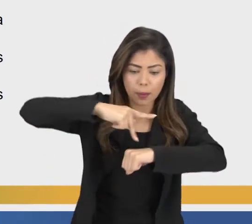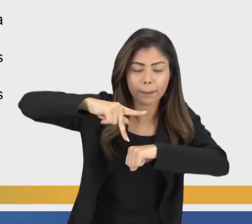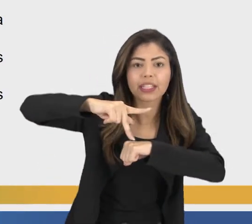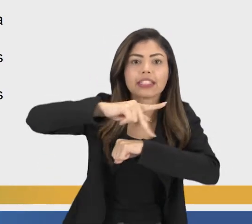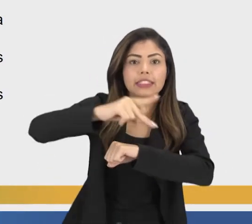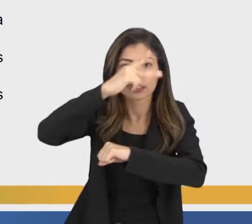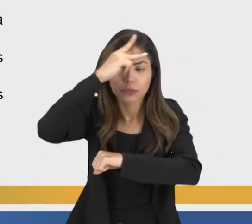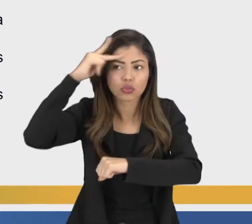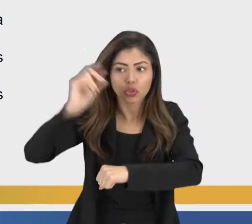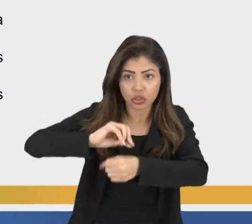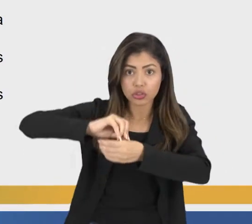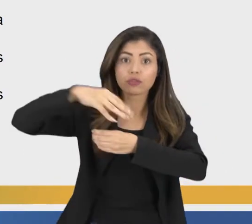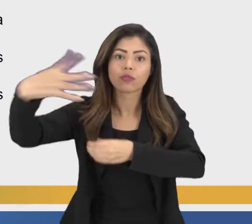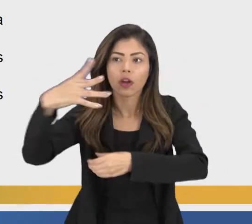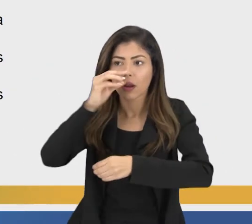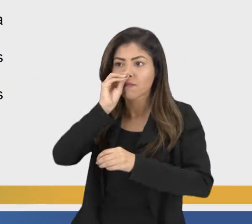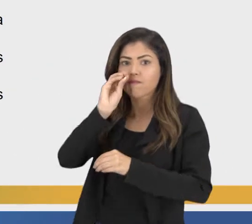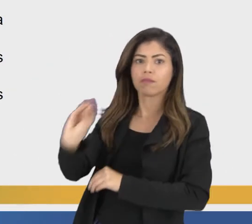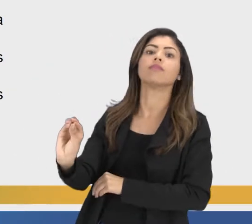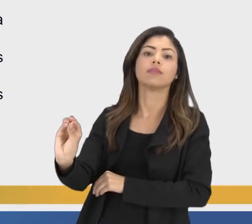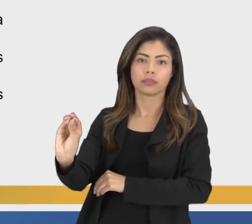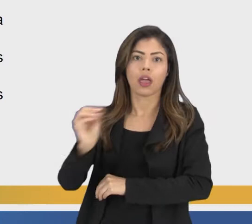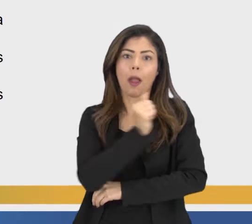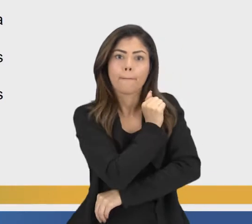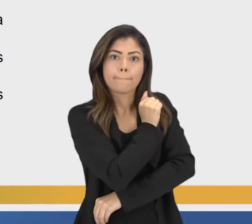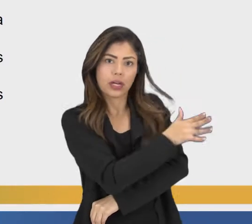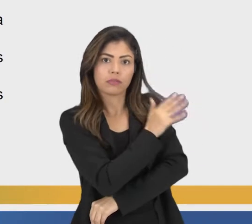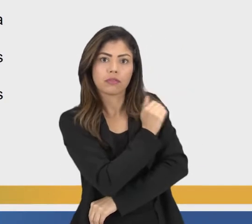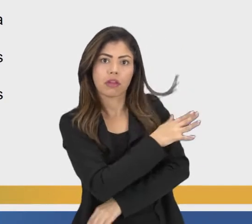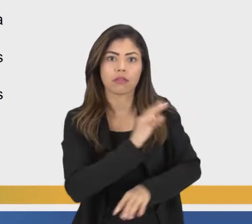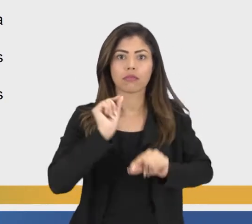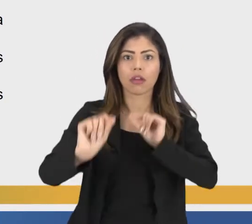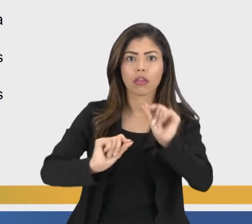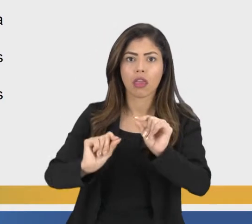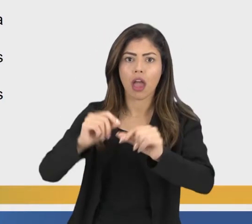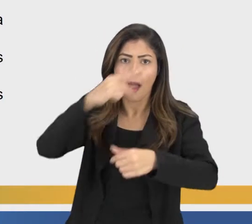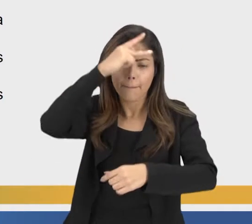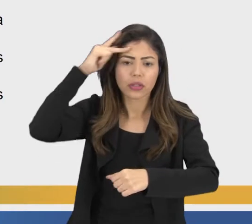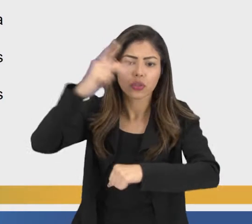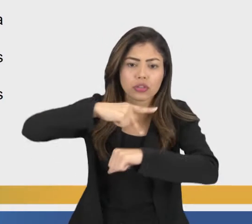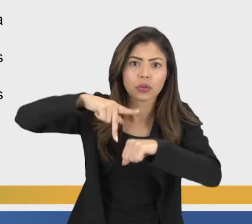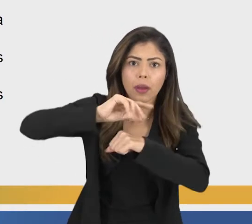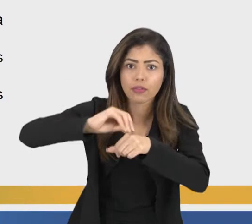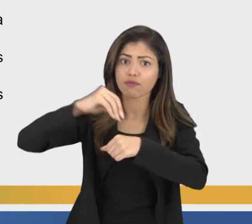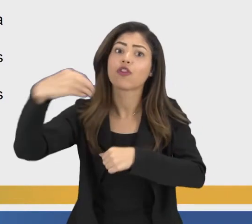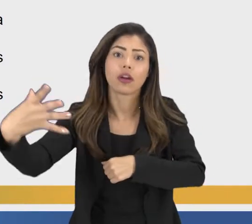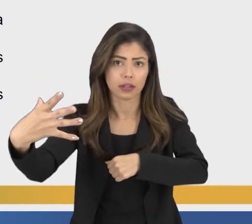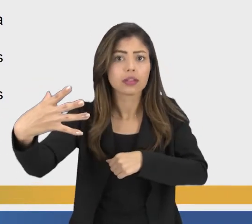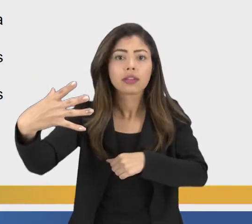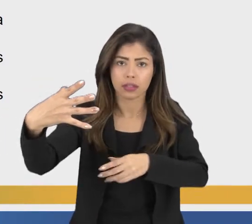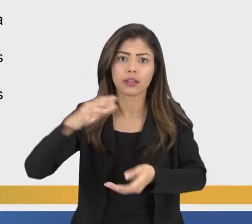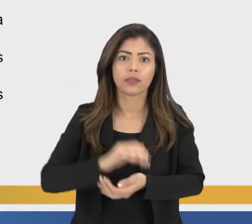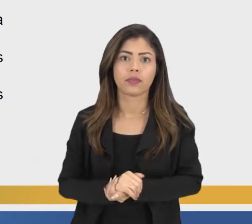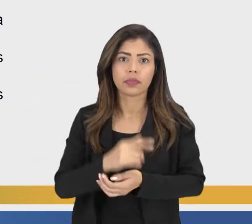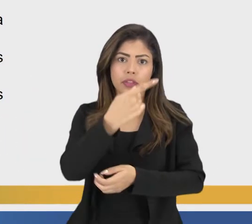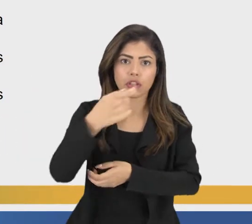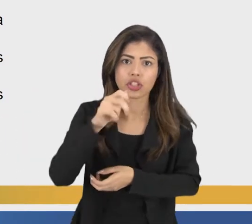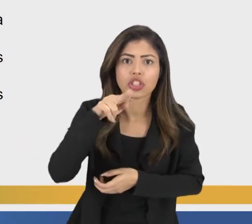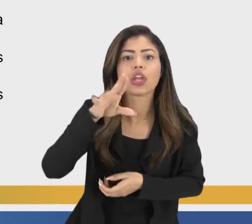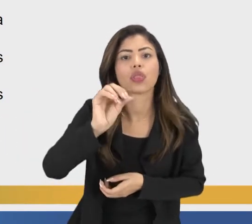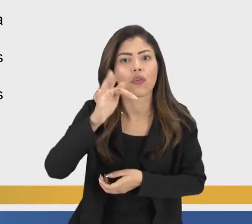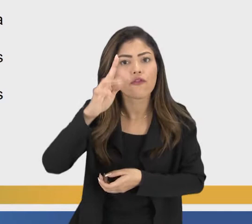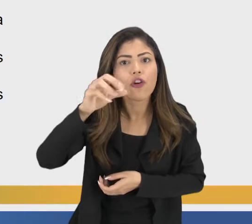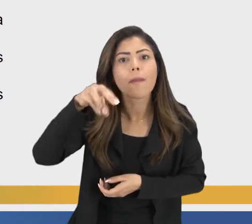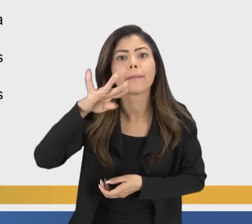tão usual, mas esse preconceito em relação ao estrangeiro é denominado de